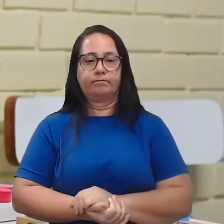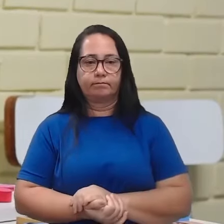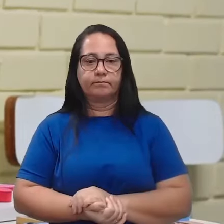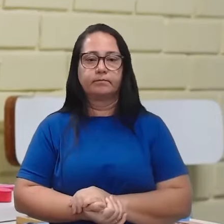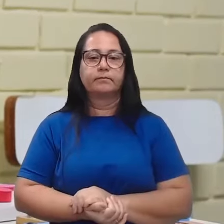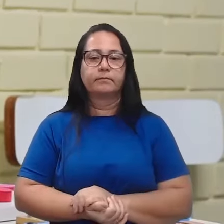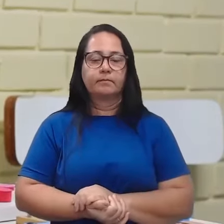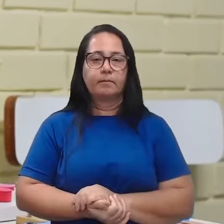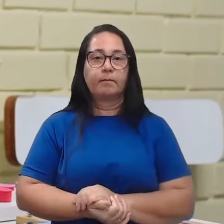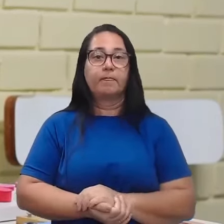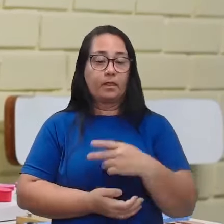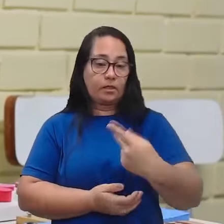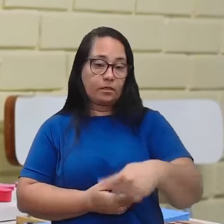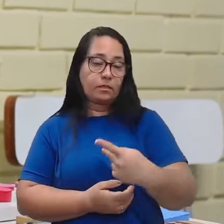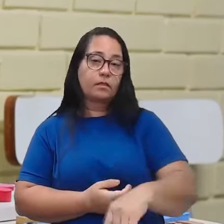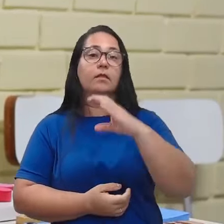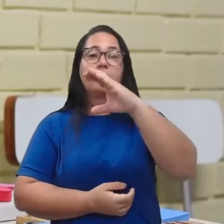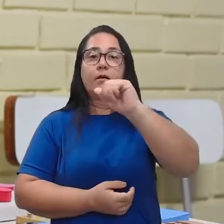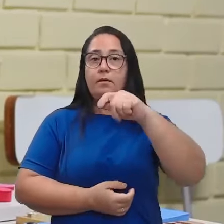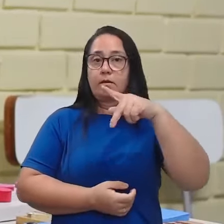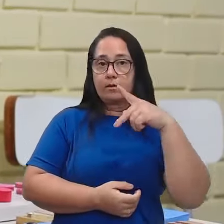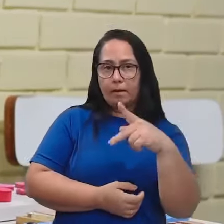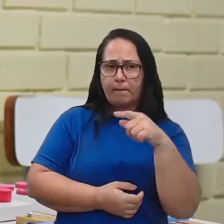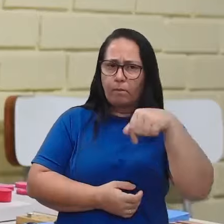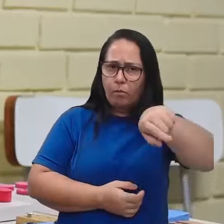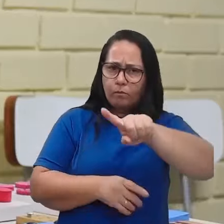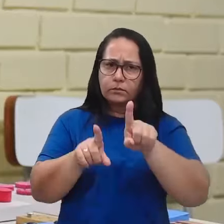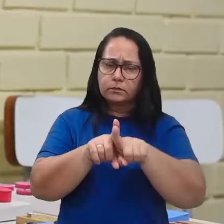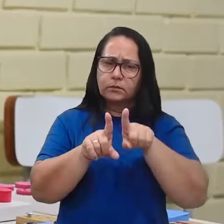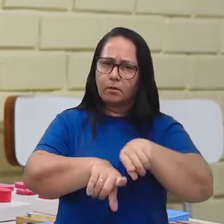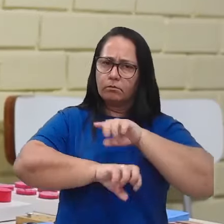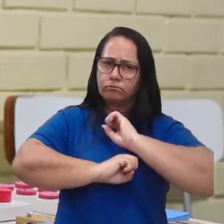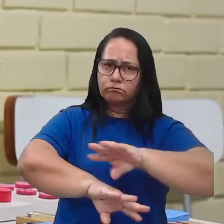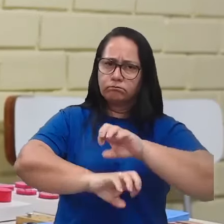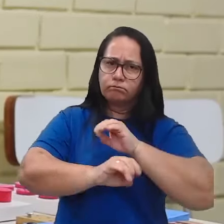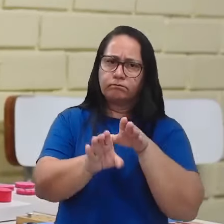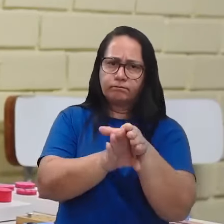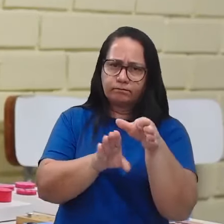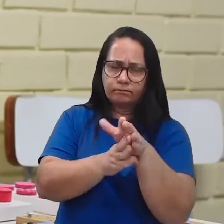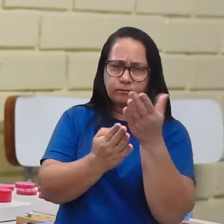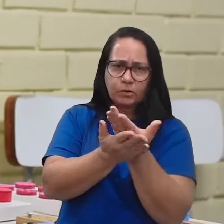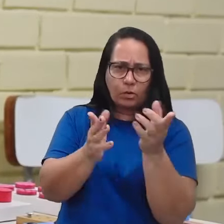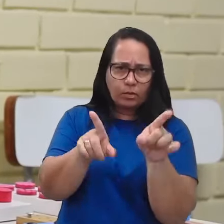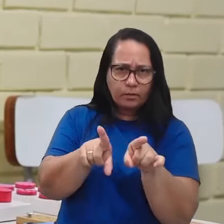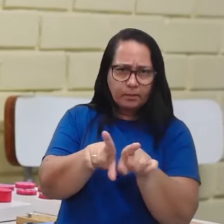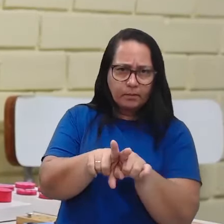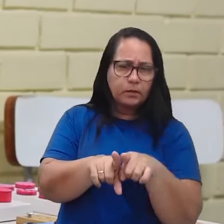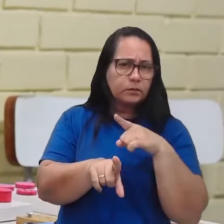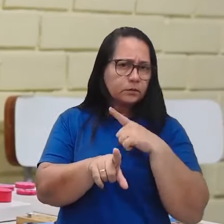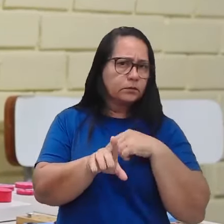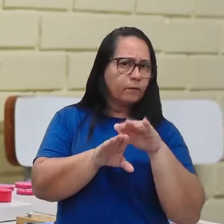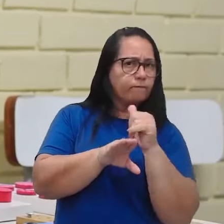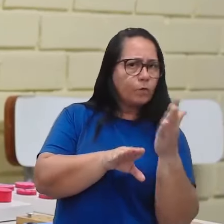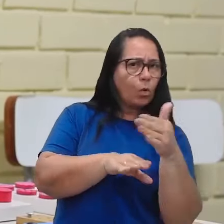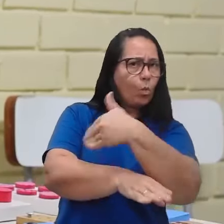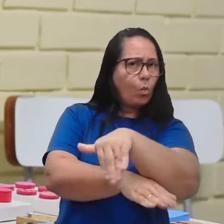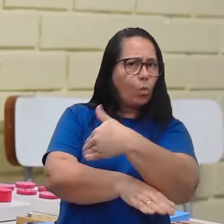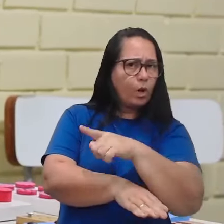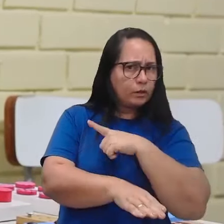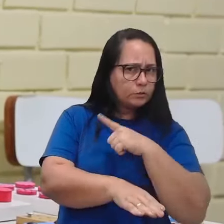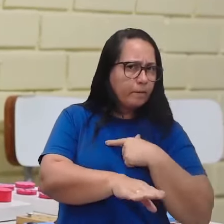Então, quer dizer que aqui no CAP, professora, vocês também dão essa orientação, dá essa aula também. Vocês chegam a externo também, para a rua, com o